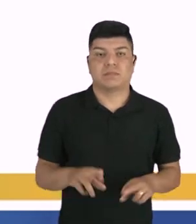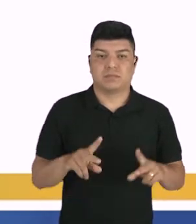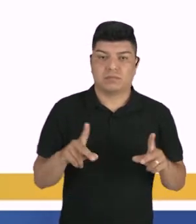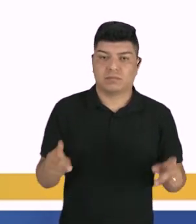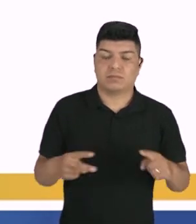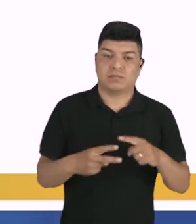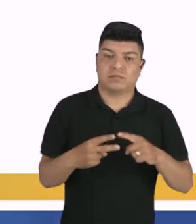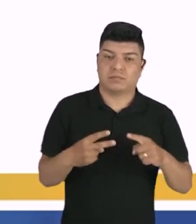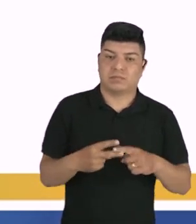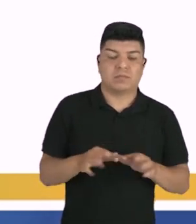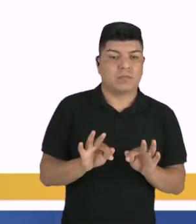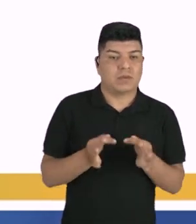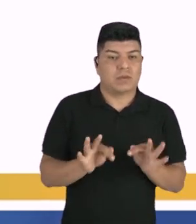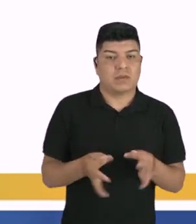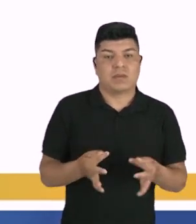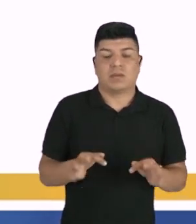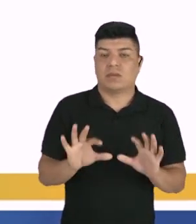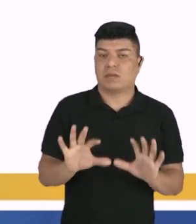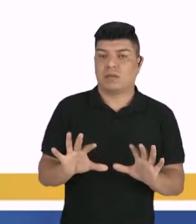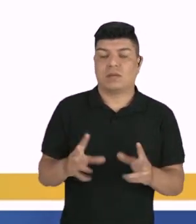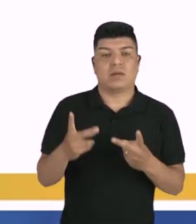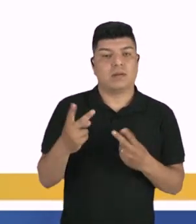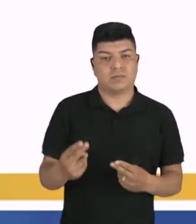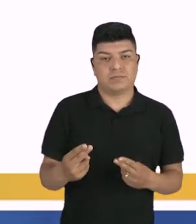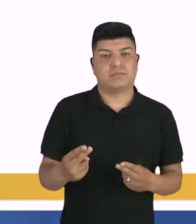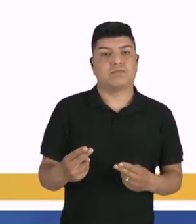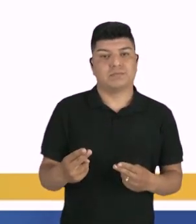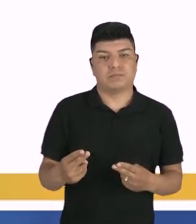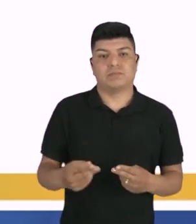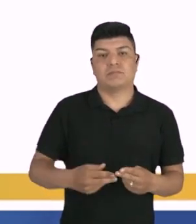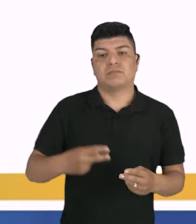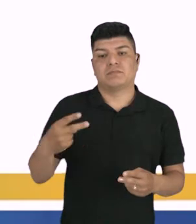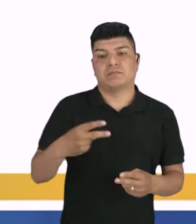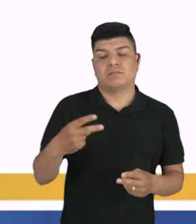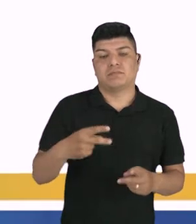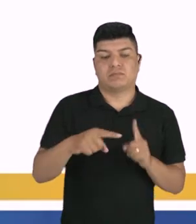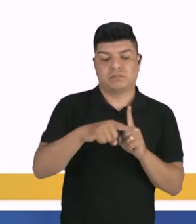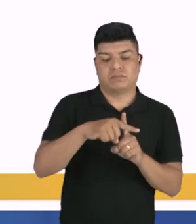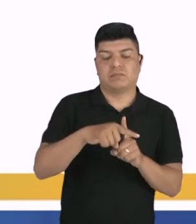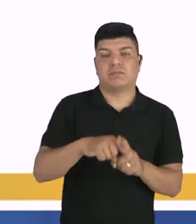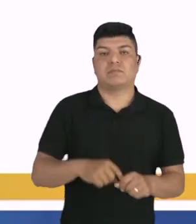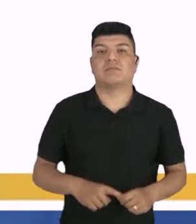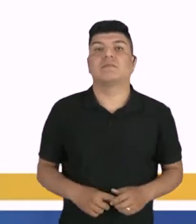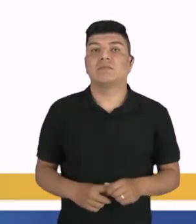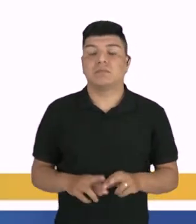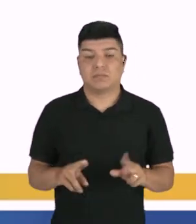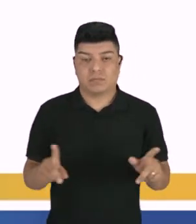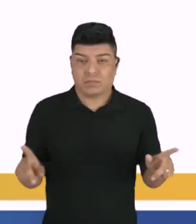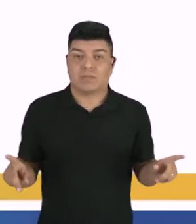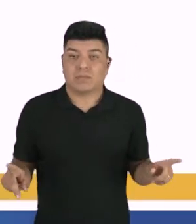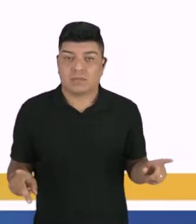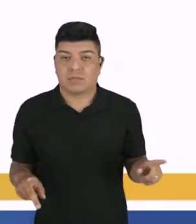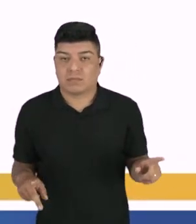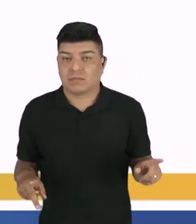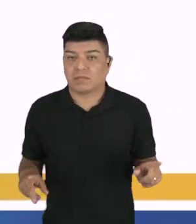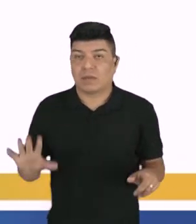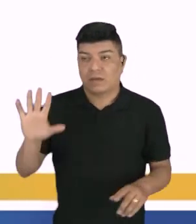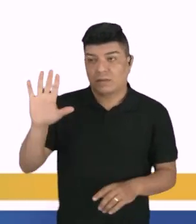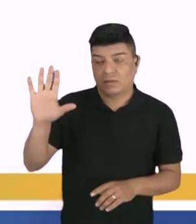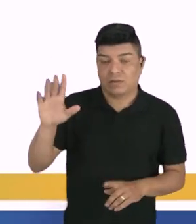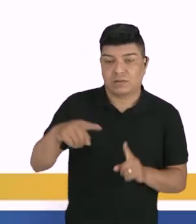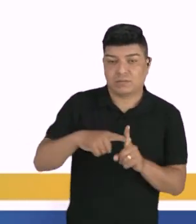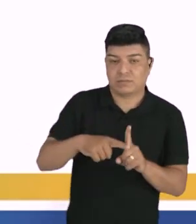de dois termos é simples, praticamente a mesma coisa, né, do quadrado da soma. Então a única diferença, gente, vai ser que lá na